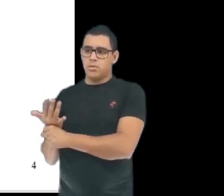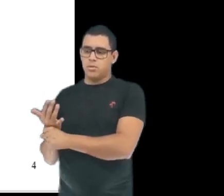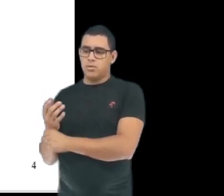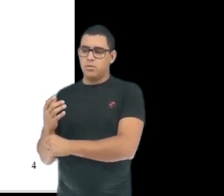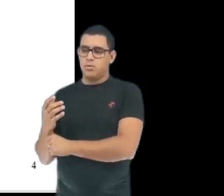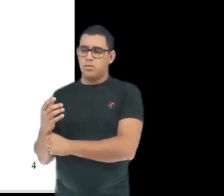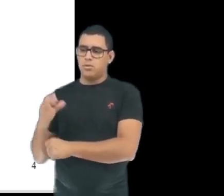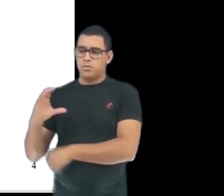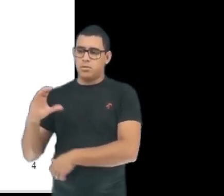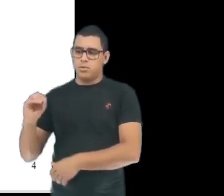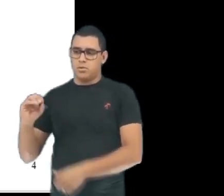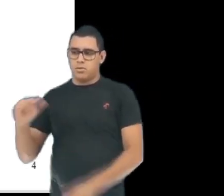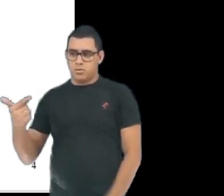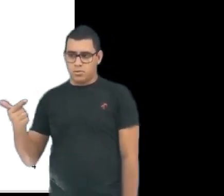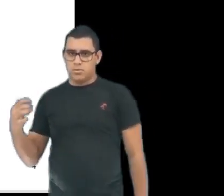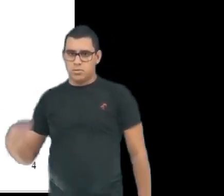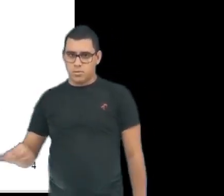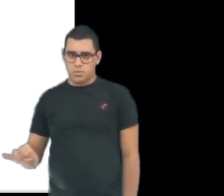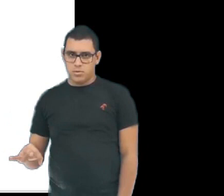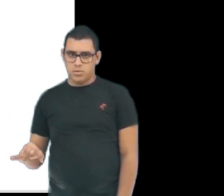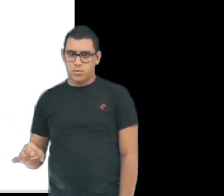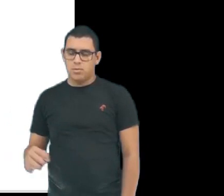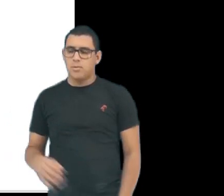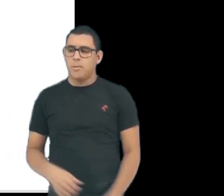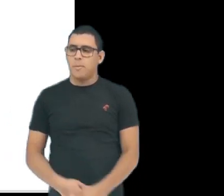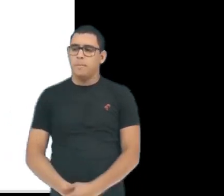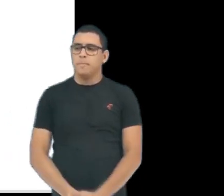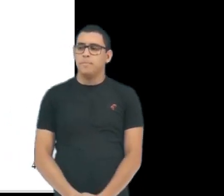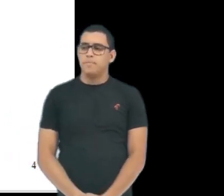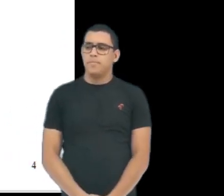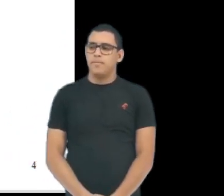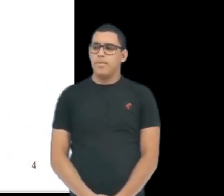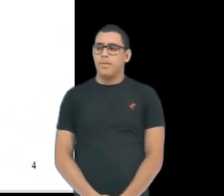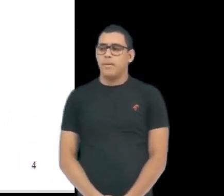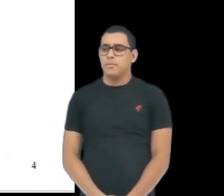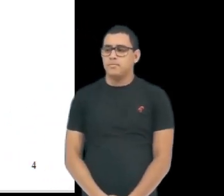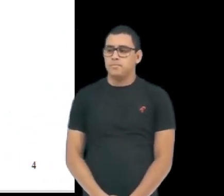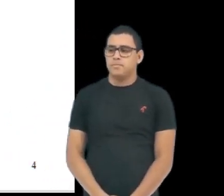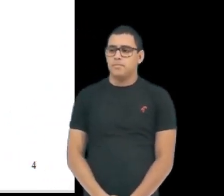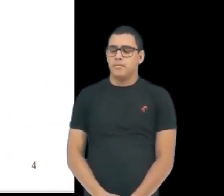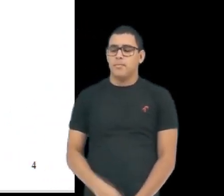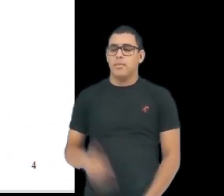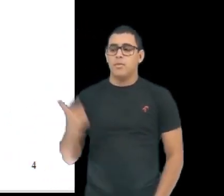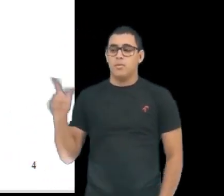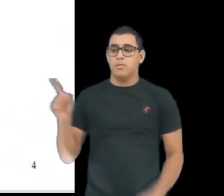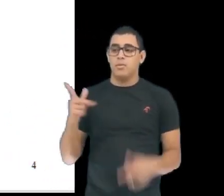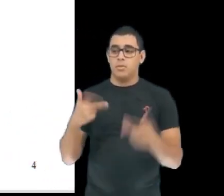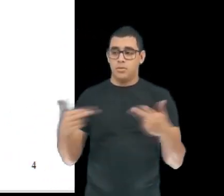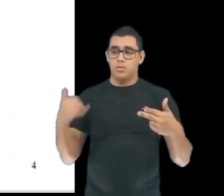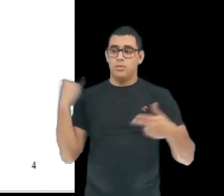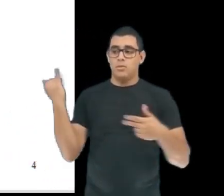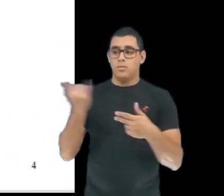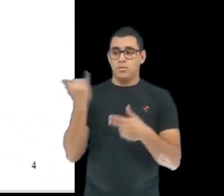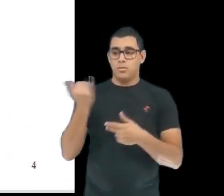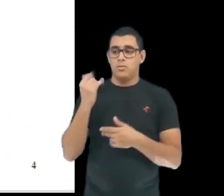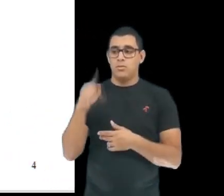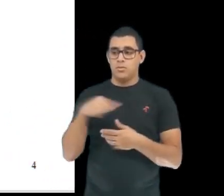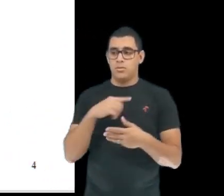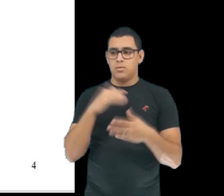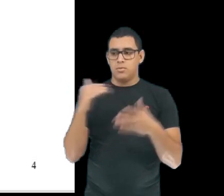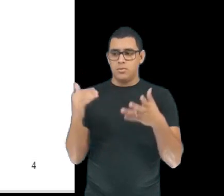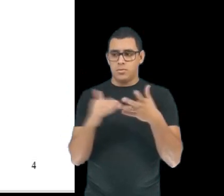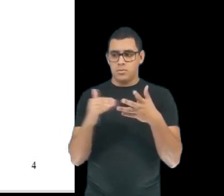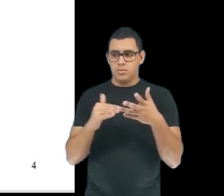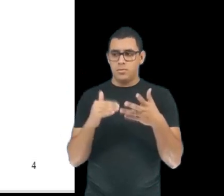também de gás carbônico, que é o CO2, gasoso, certo? Então, outro assunto